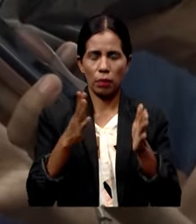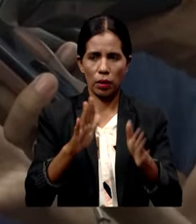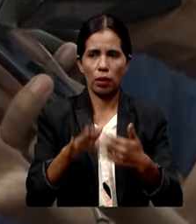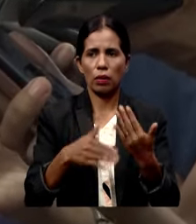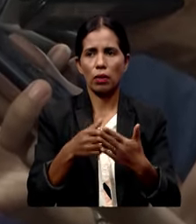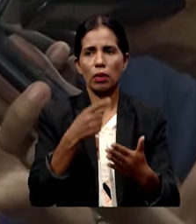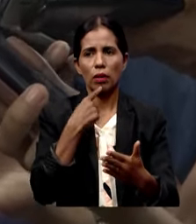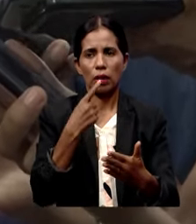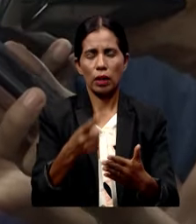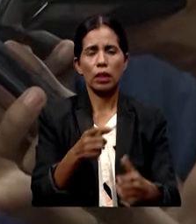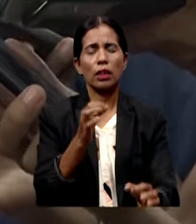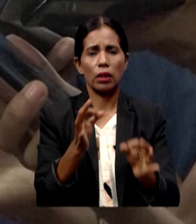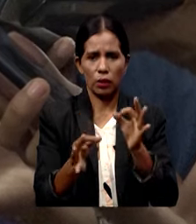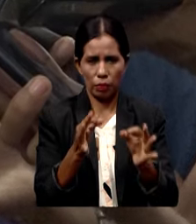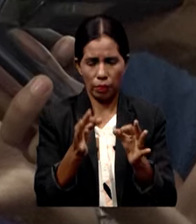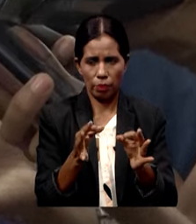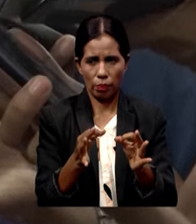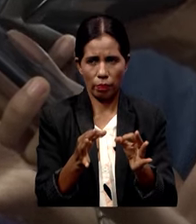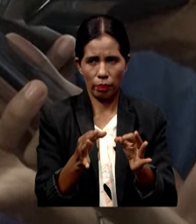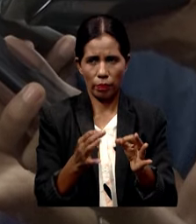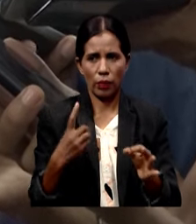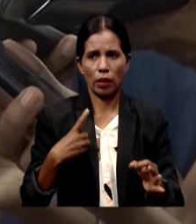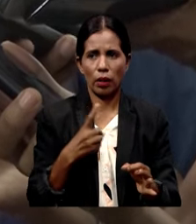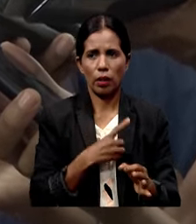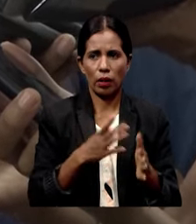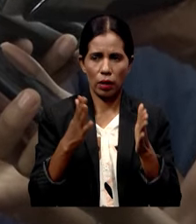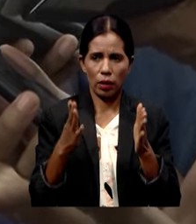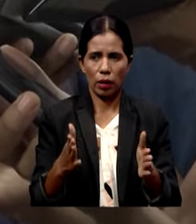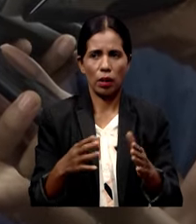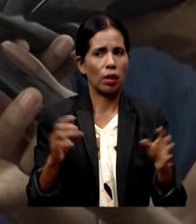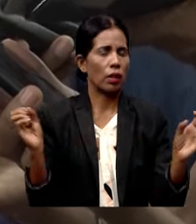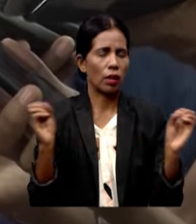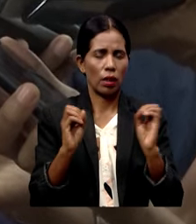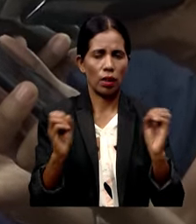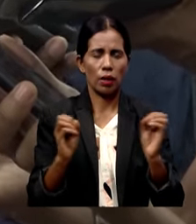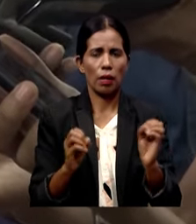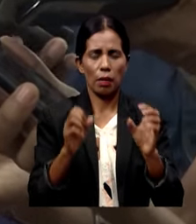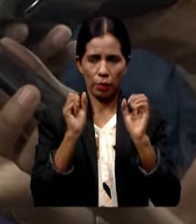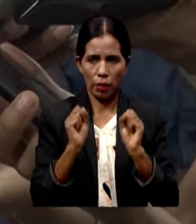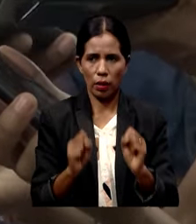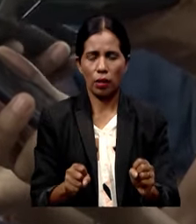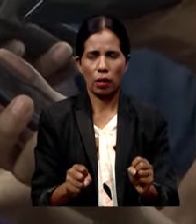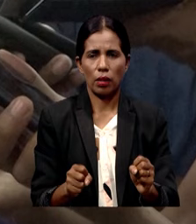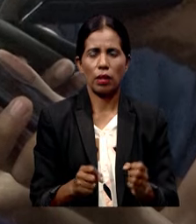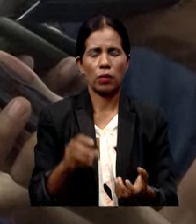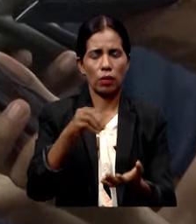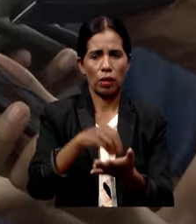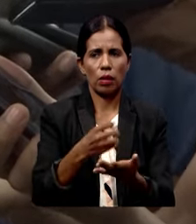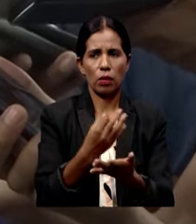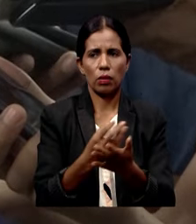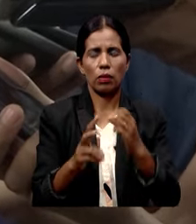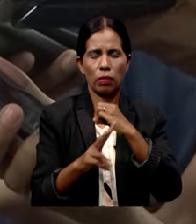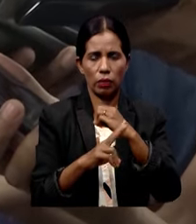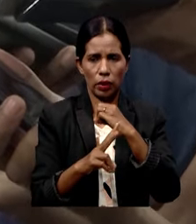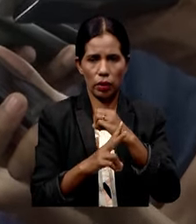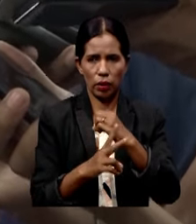di ansa na deputada sira la hija possibilidade atu halo vítima o